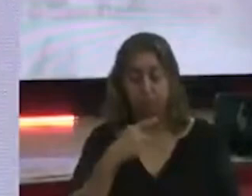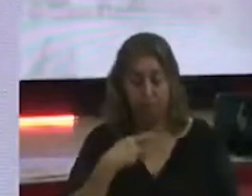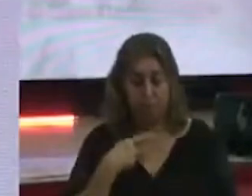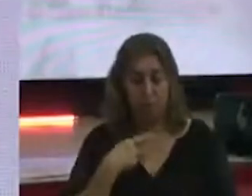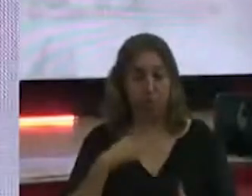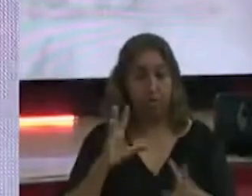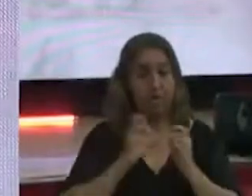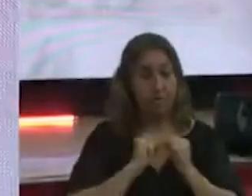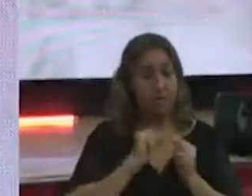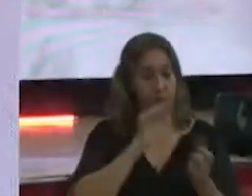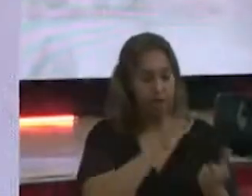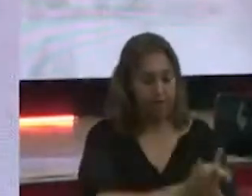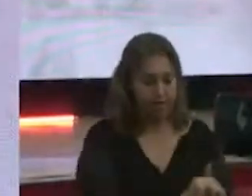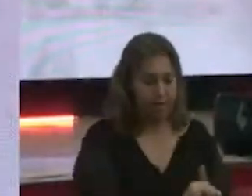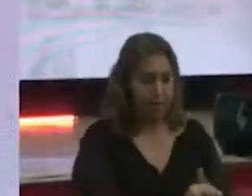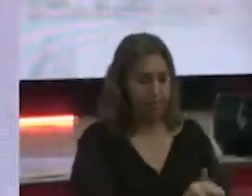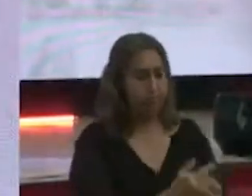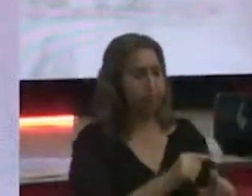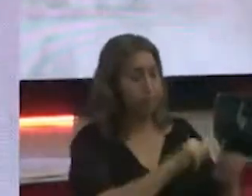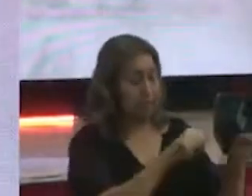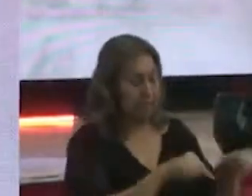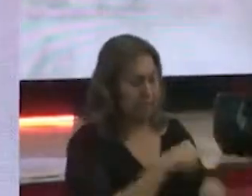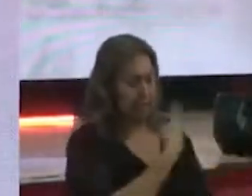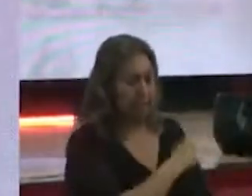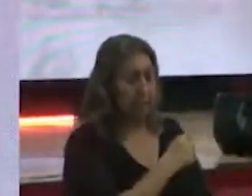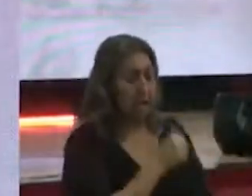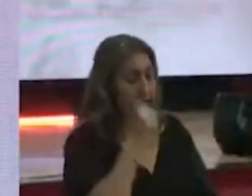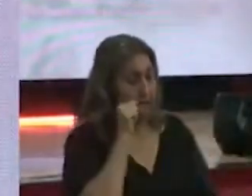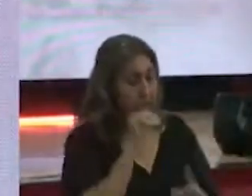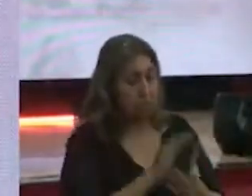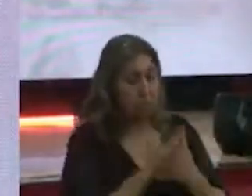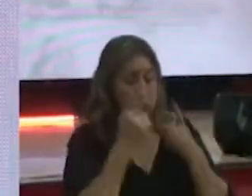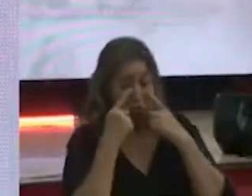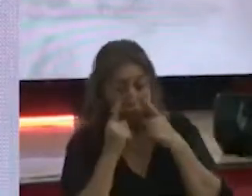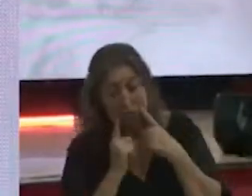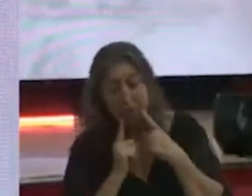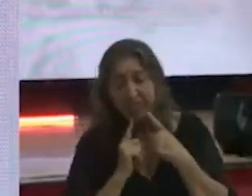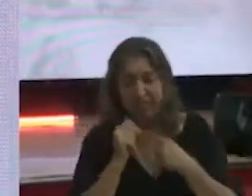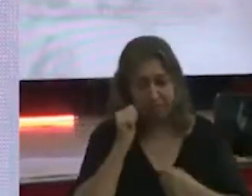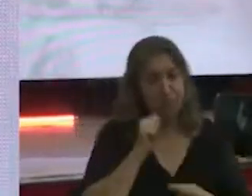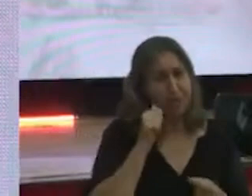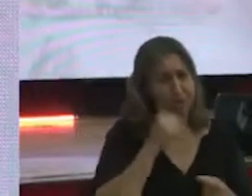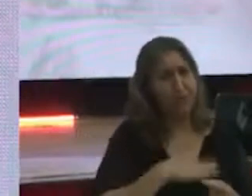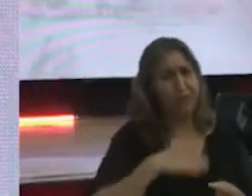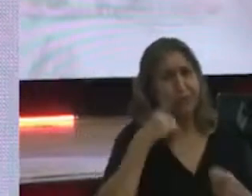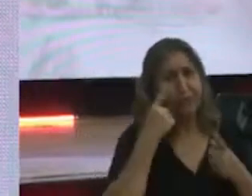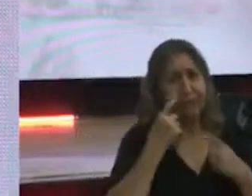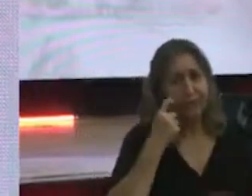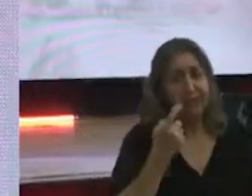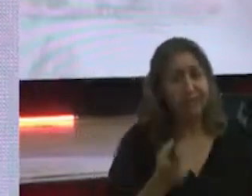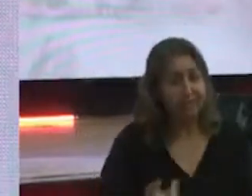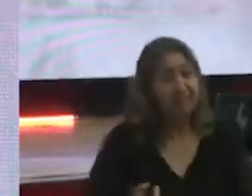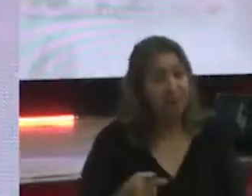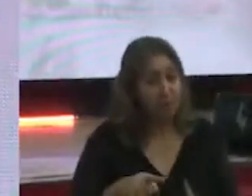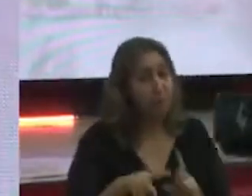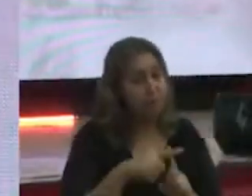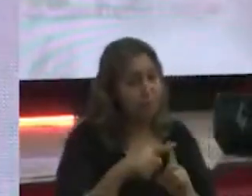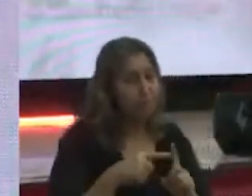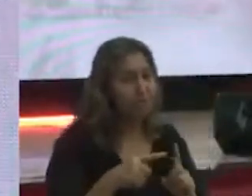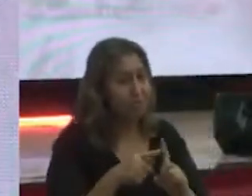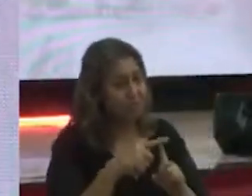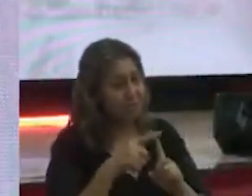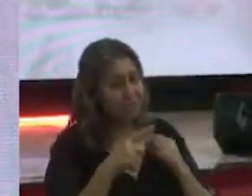gabinete e a esposa chorando mulher gosta muito de chorar né Isso é um ponto Positivo na